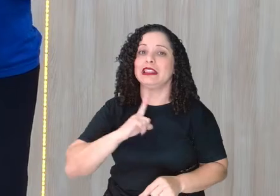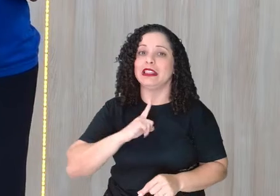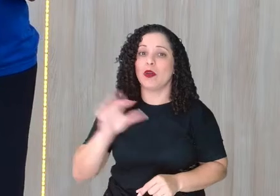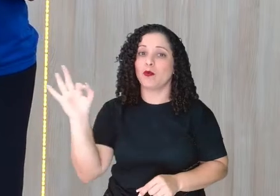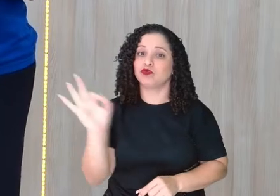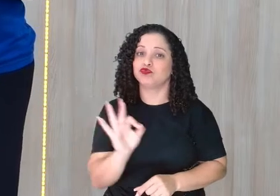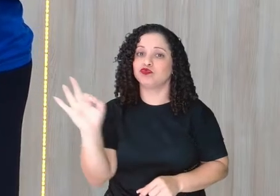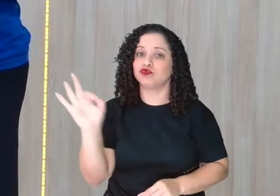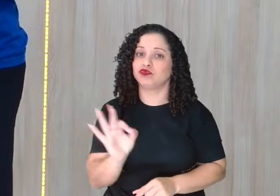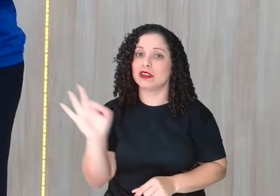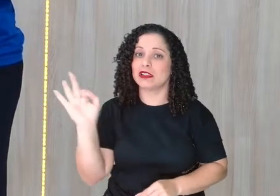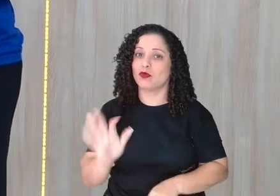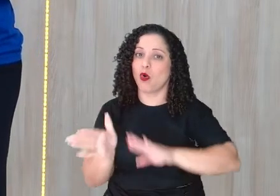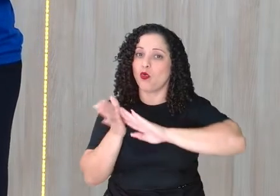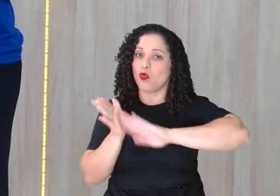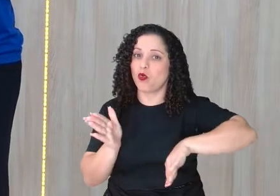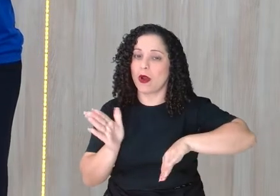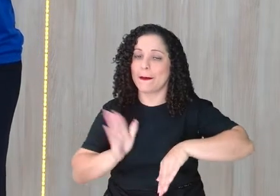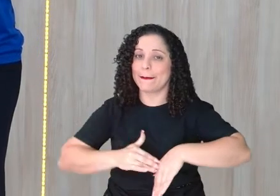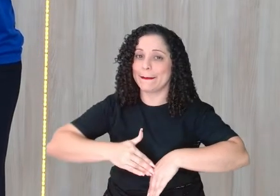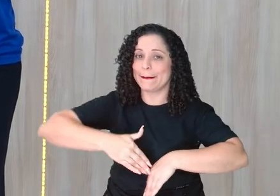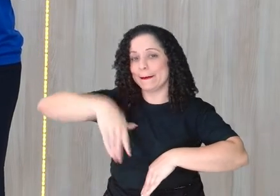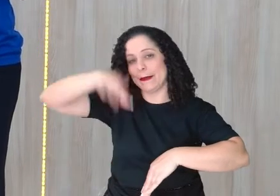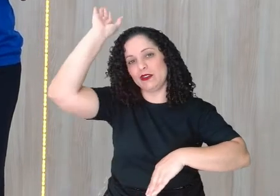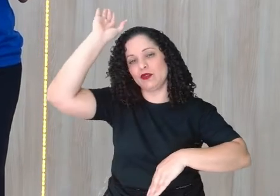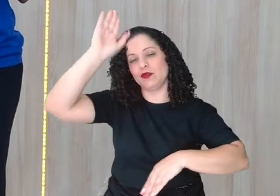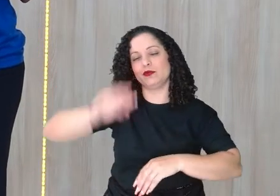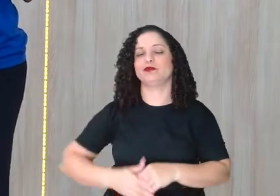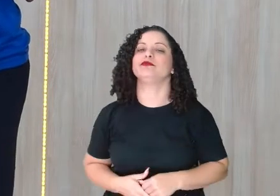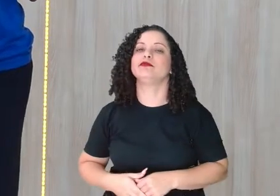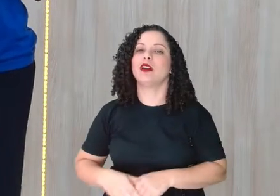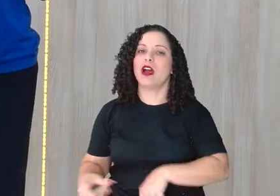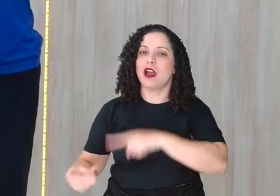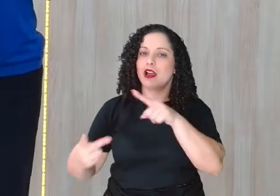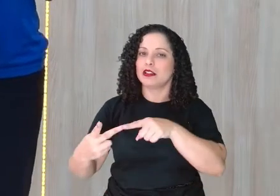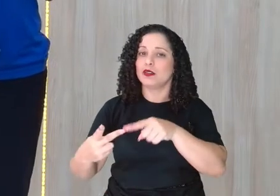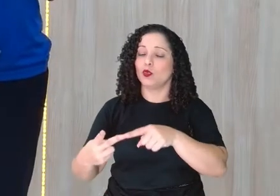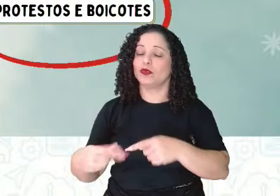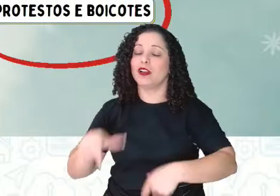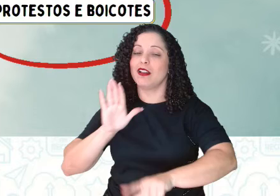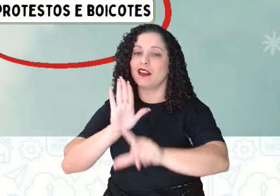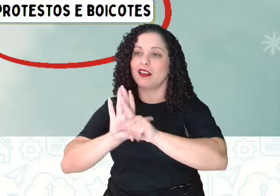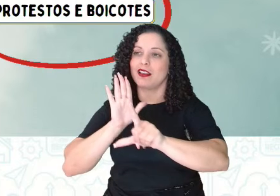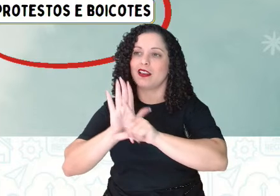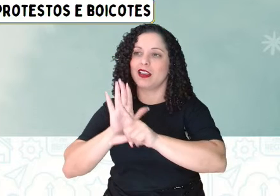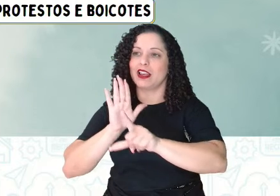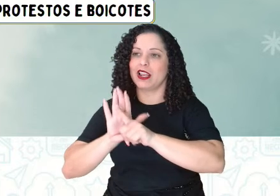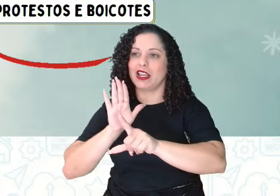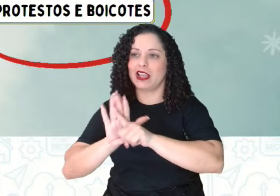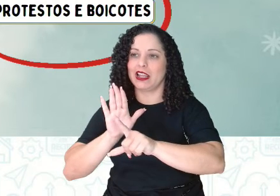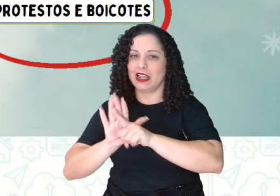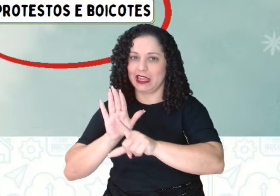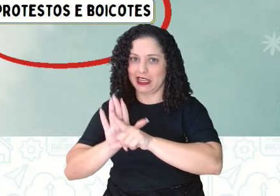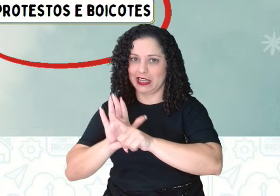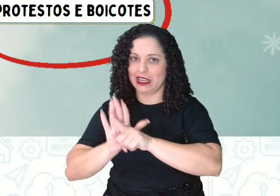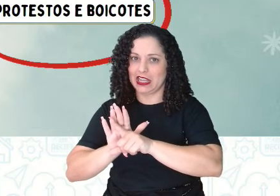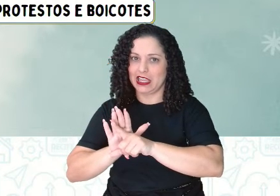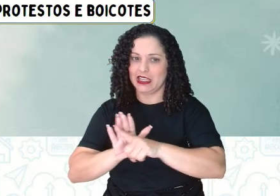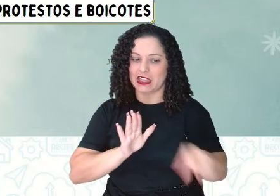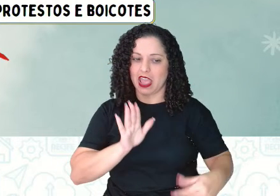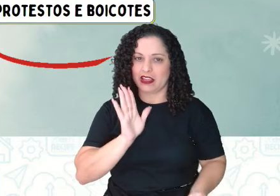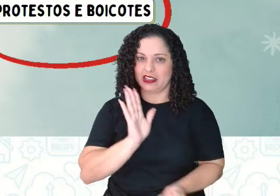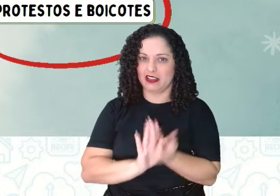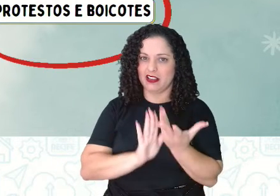muito maior dentro desse produto. Outra lei, vejam no slide. Outra lei que é imposta ali para os